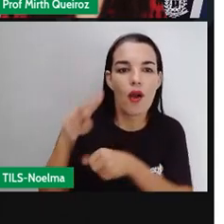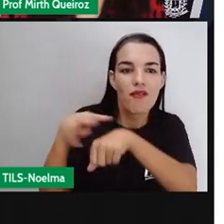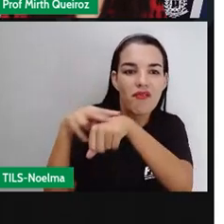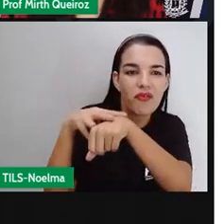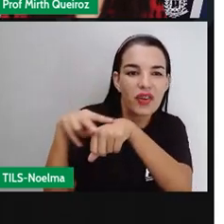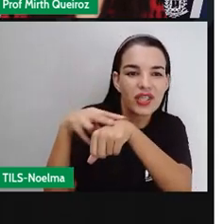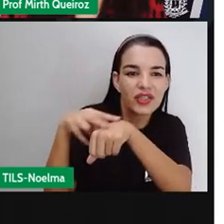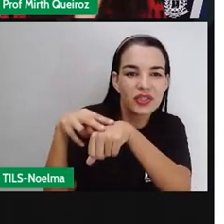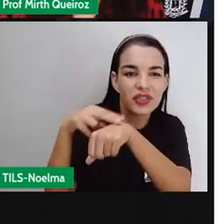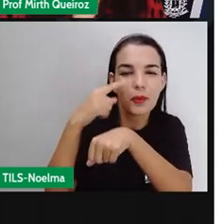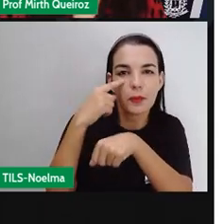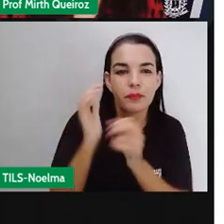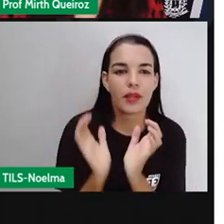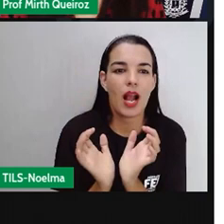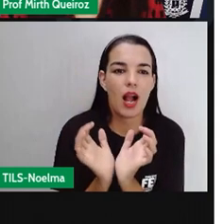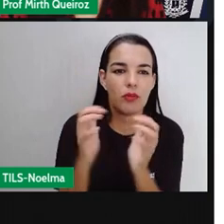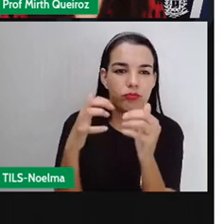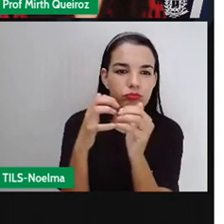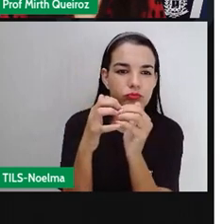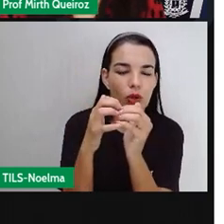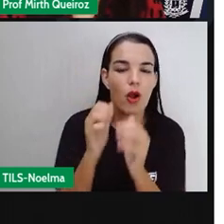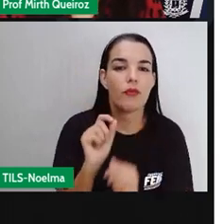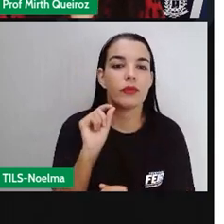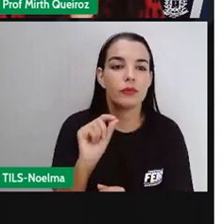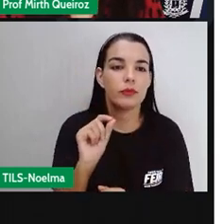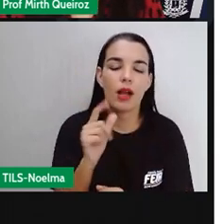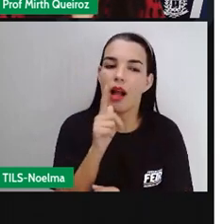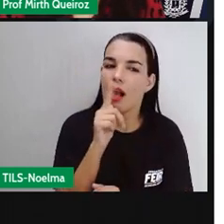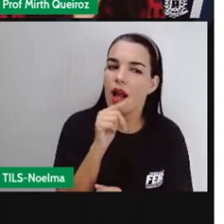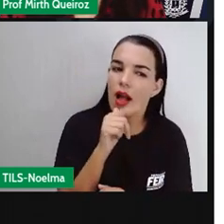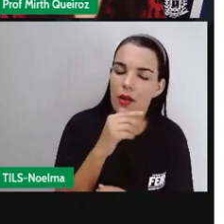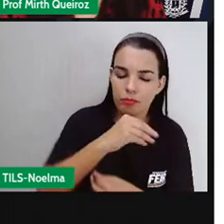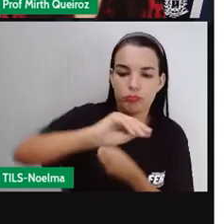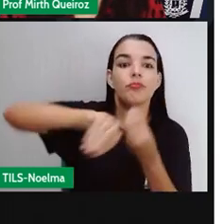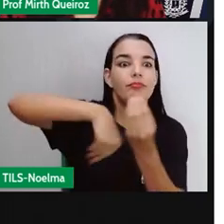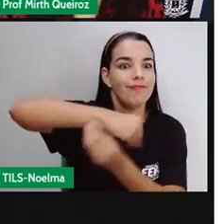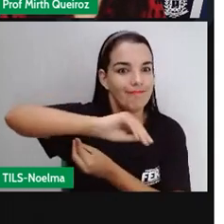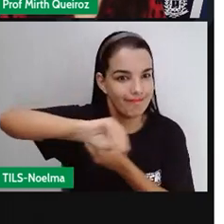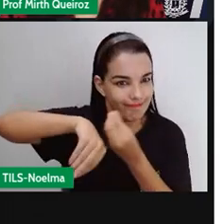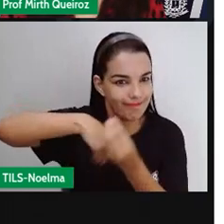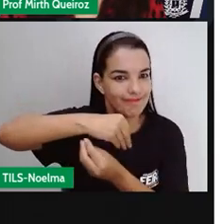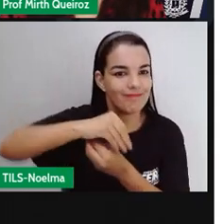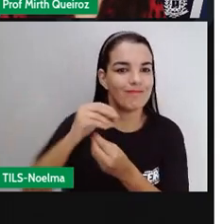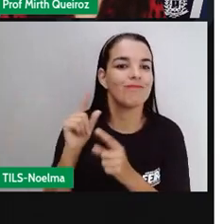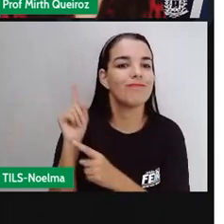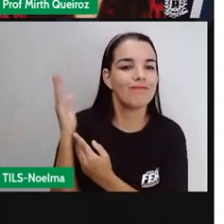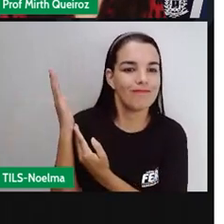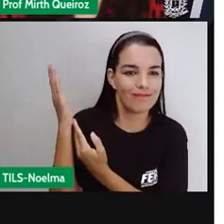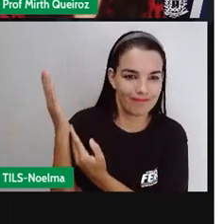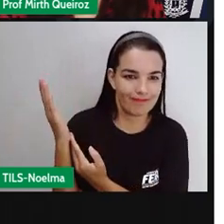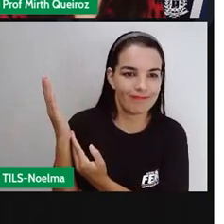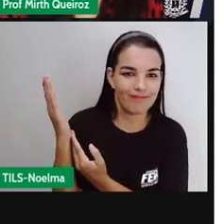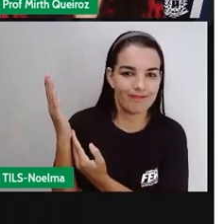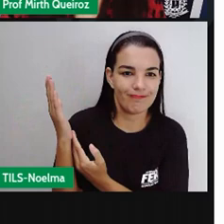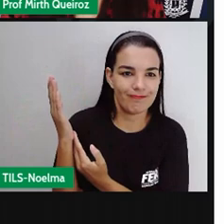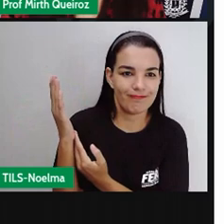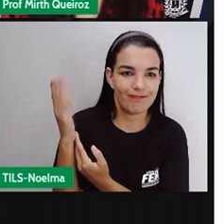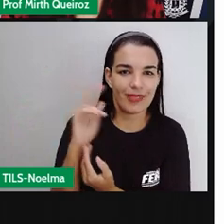não dá para a gente separar a água do couve, saber quem é o couve e quem é a água. A esse tipo de mistura nós chamamos também de